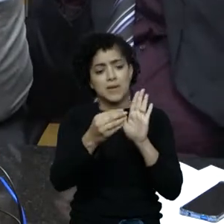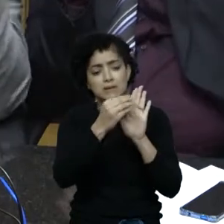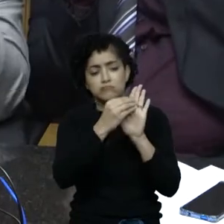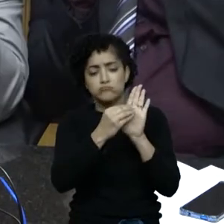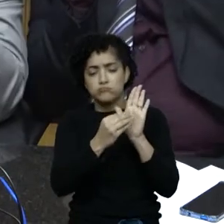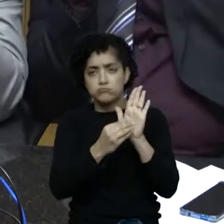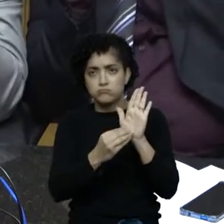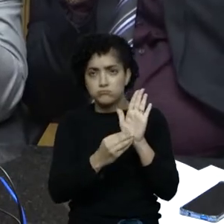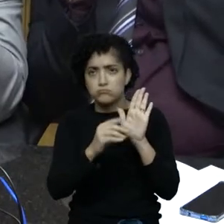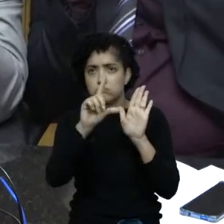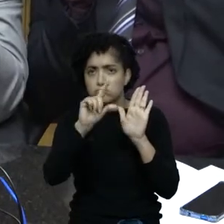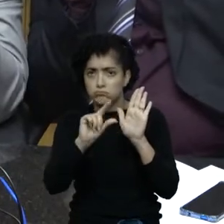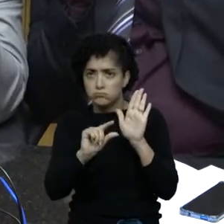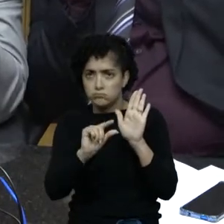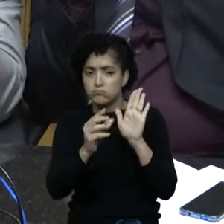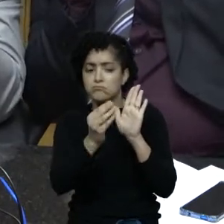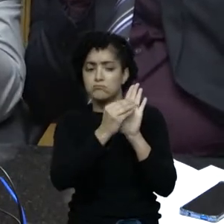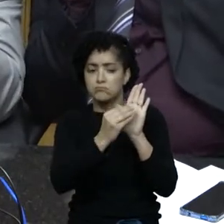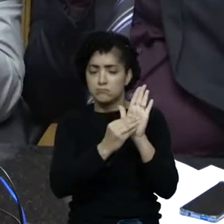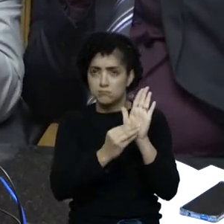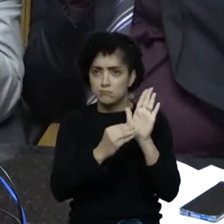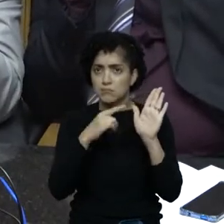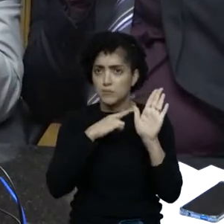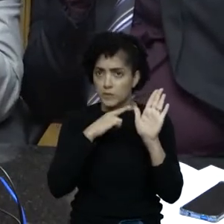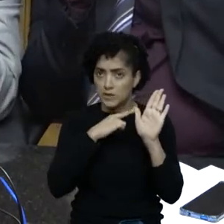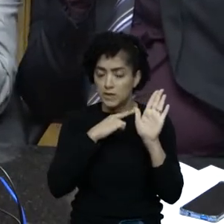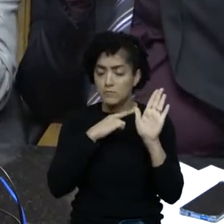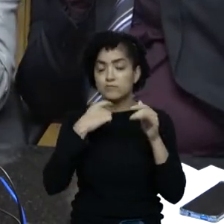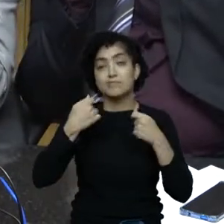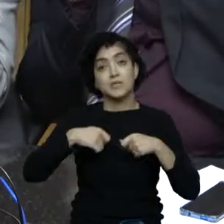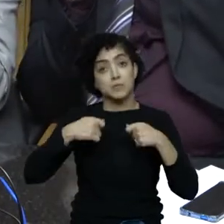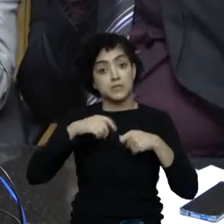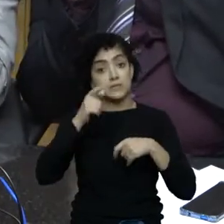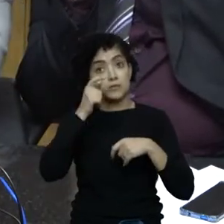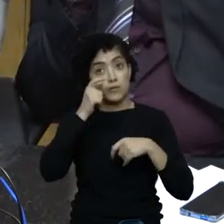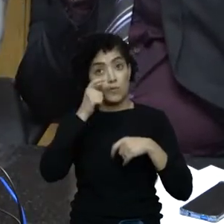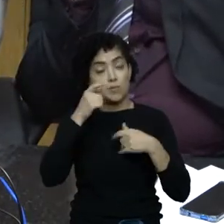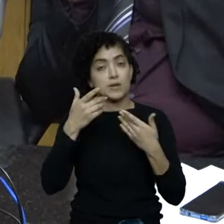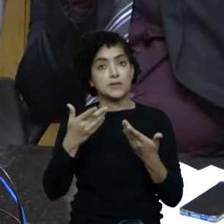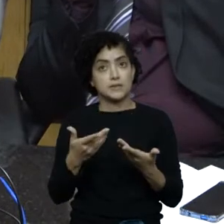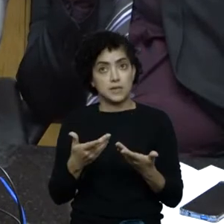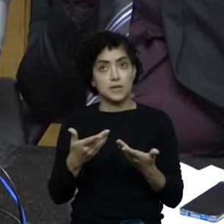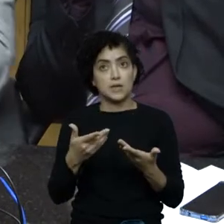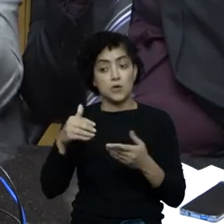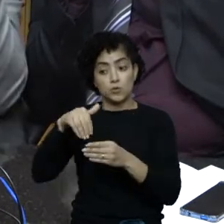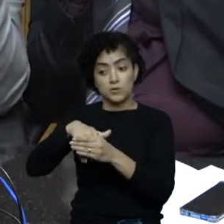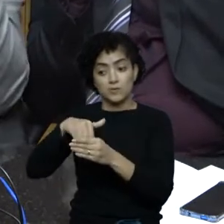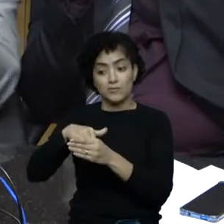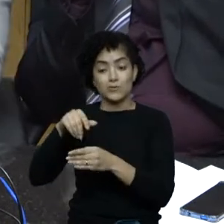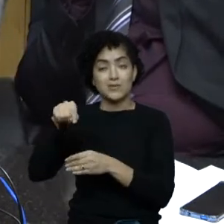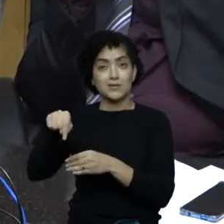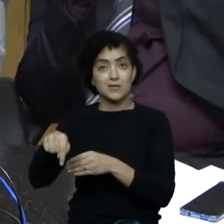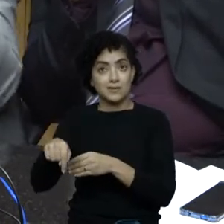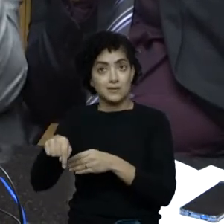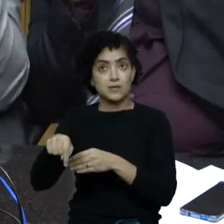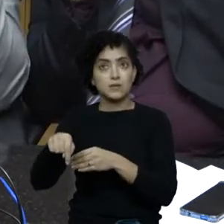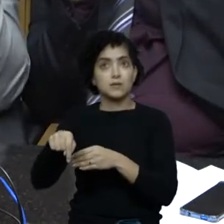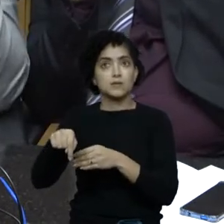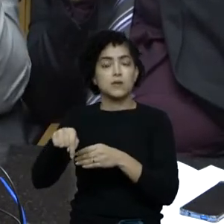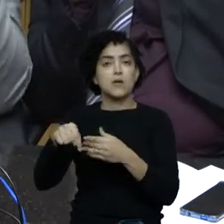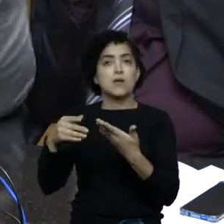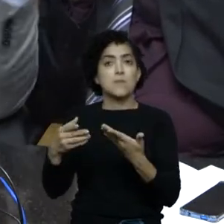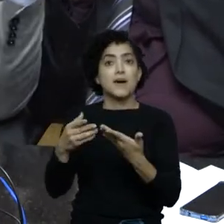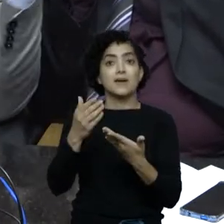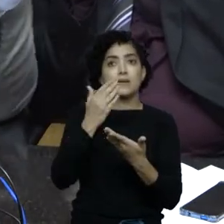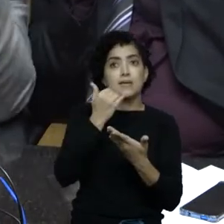dia esta redução de imposto e é isso que a gente precisa acompanhar porque quando nós estamos votando aqui é justamente para que